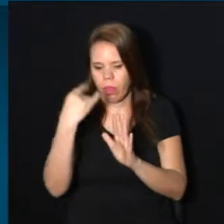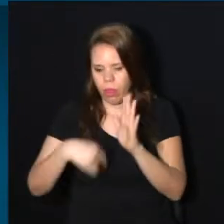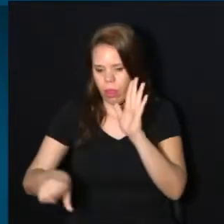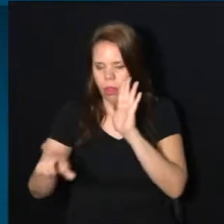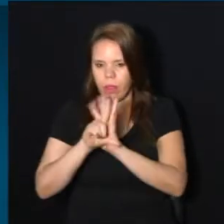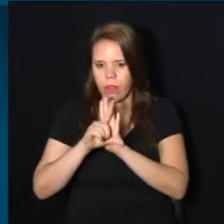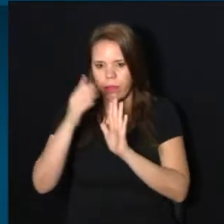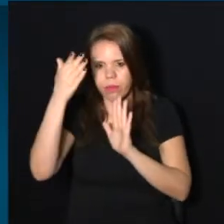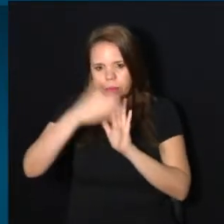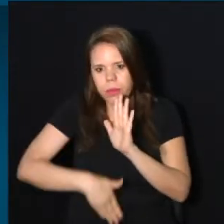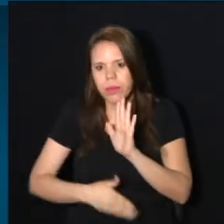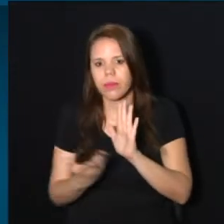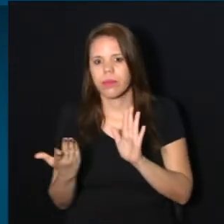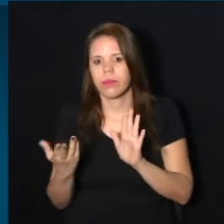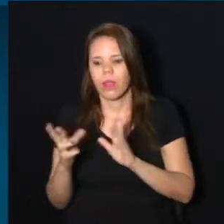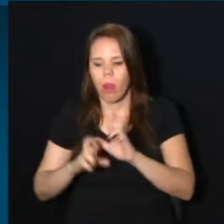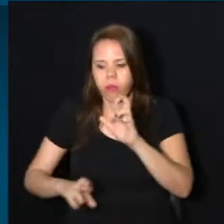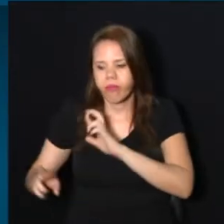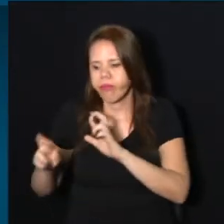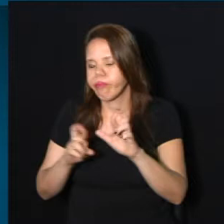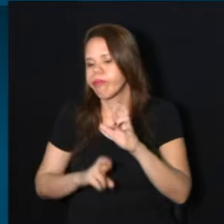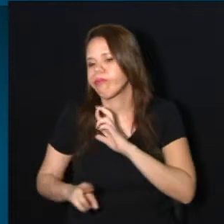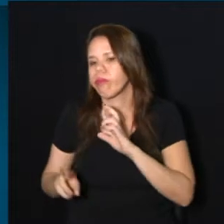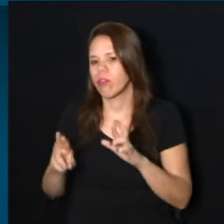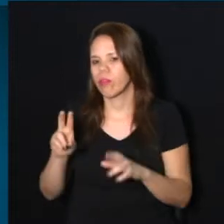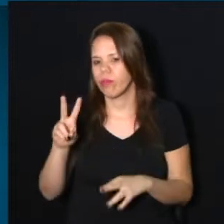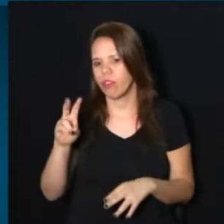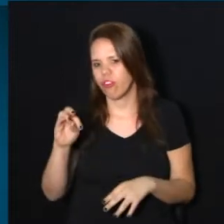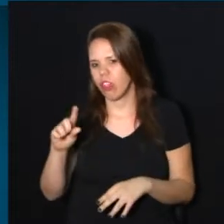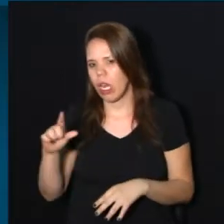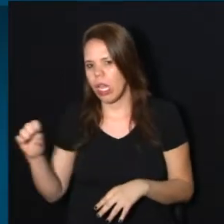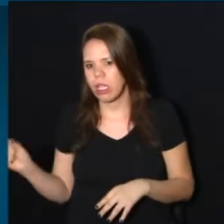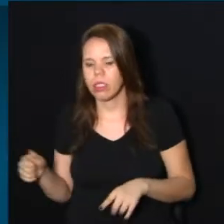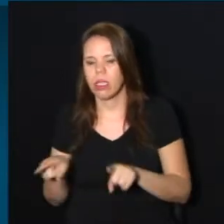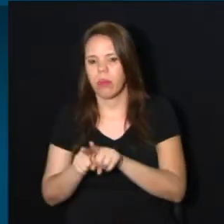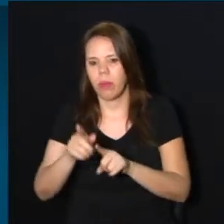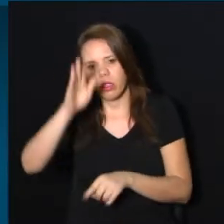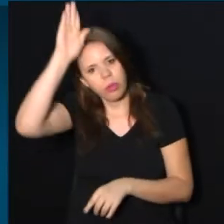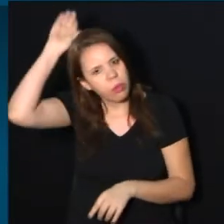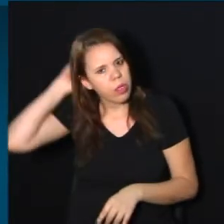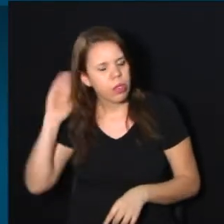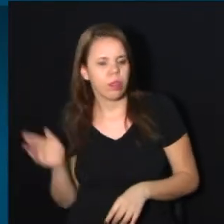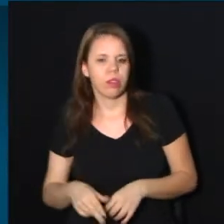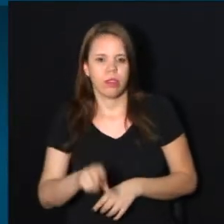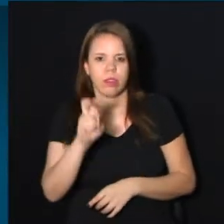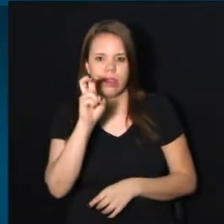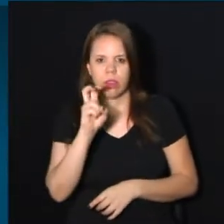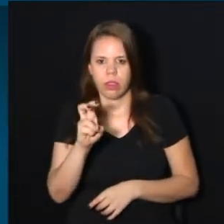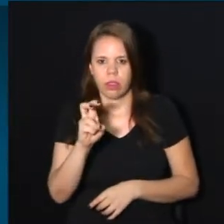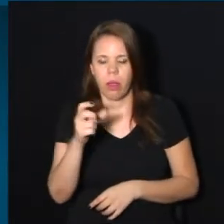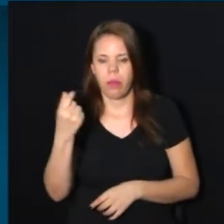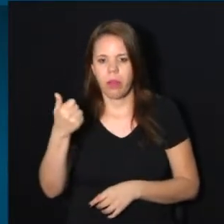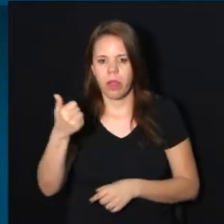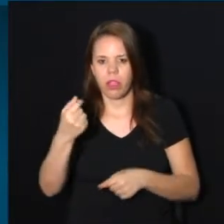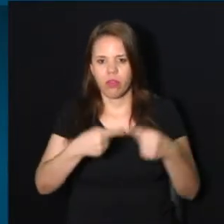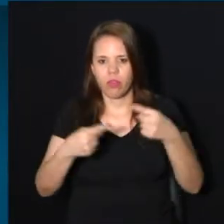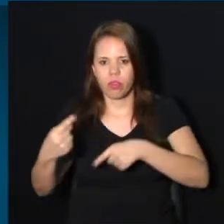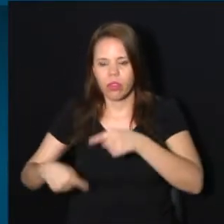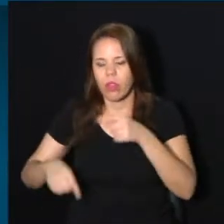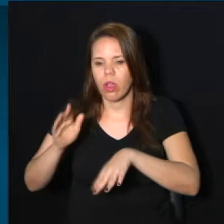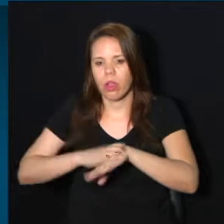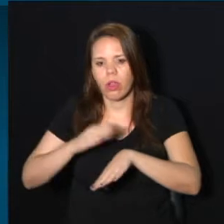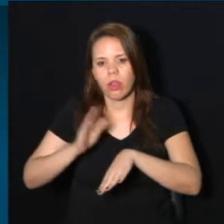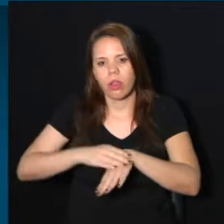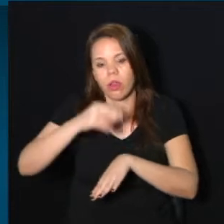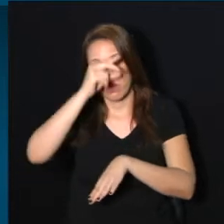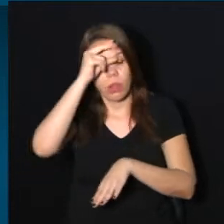o alvará da vigilância sanitária e o auto de vistoria do Corpo de Bombeiros. O item 5 é a primeira discussão de autoria do prefeito que